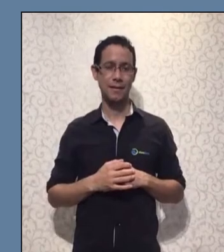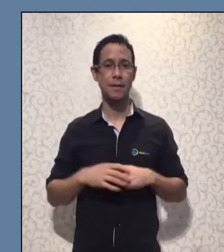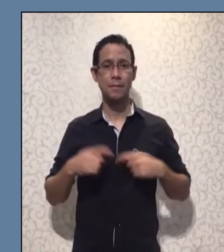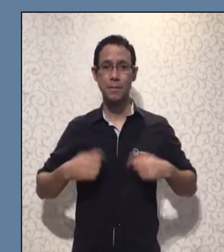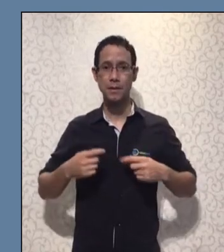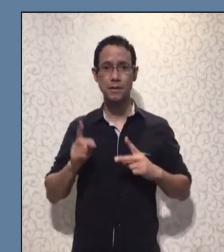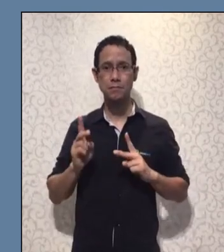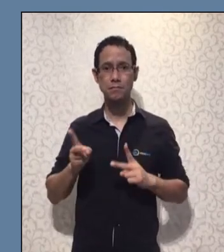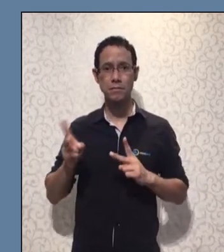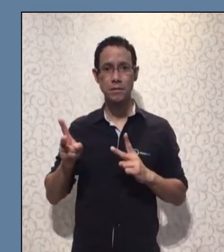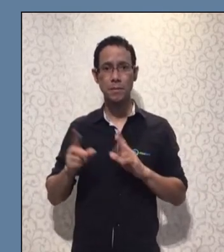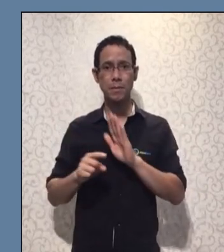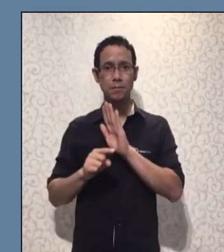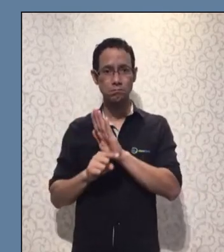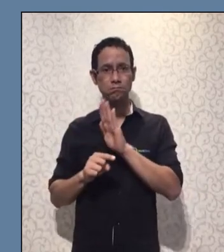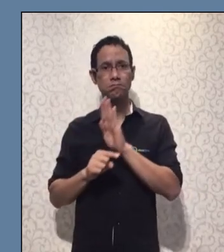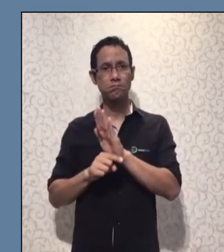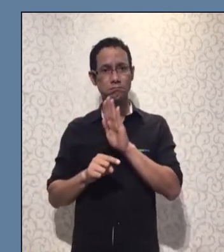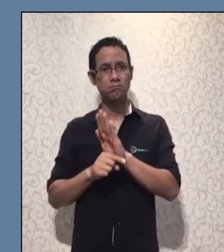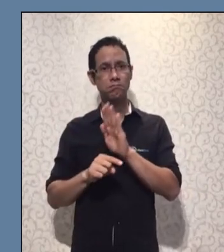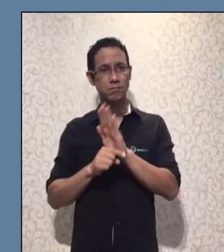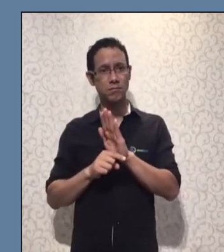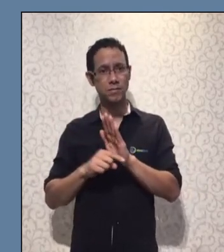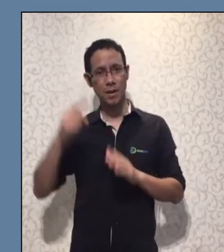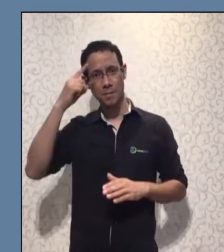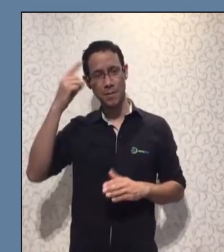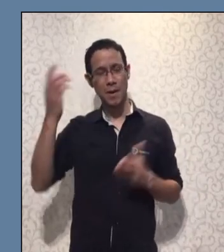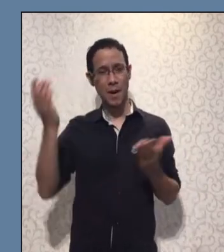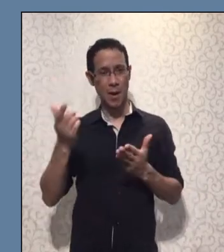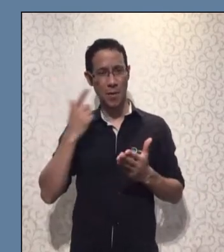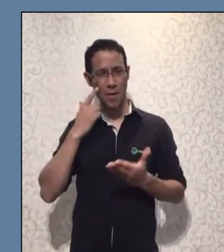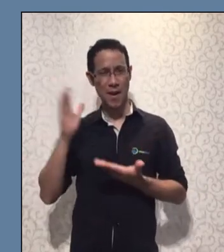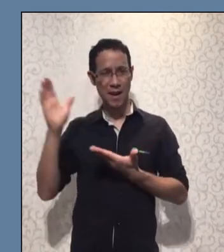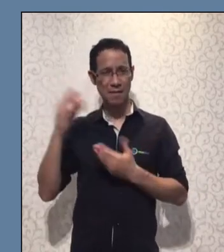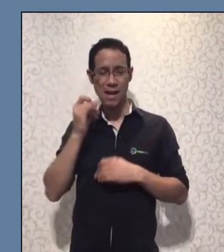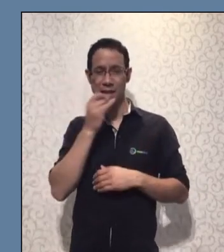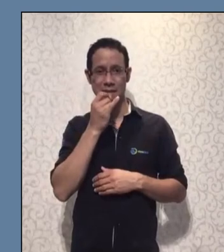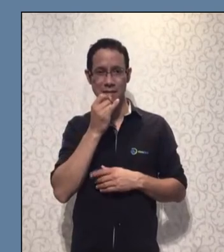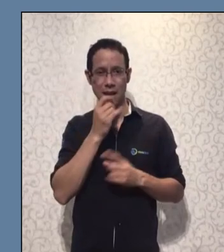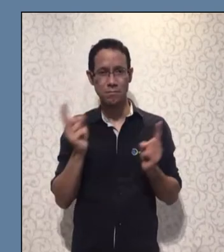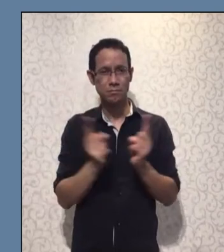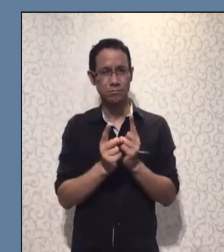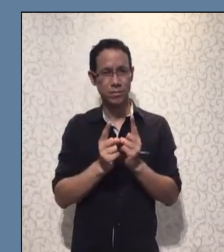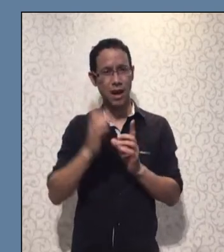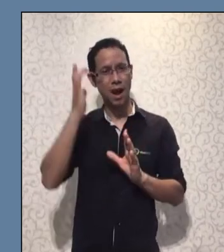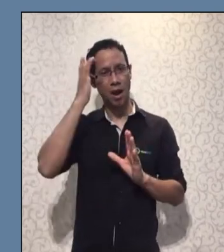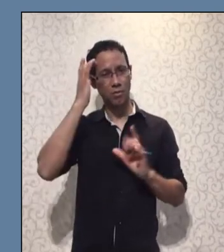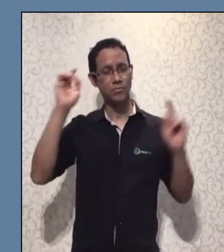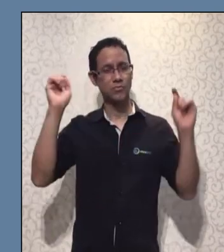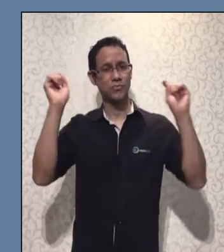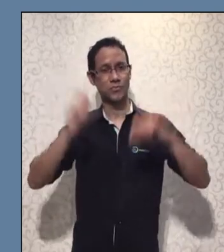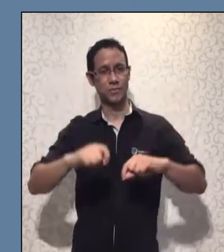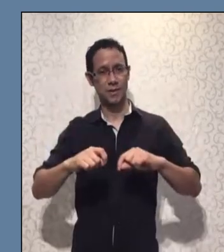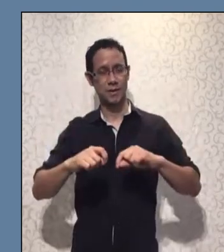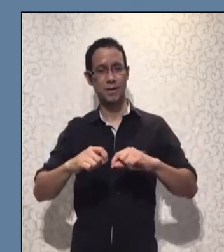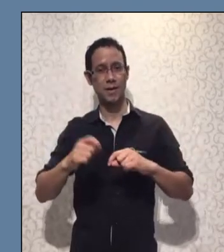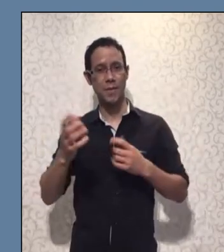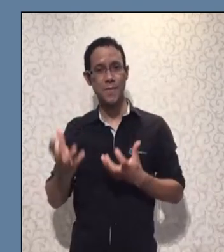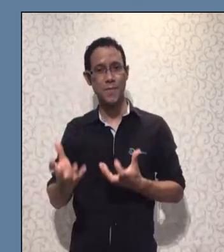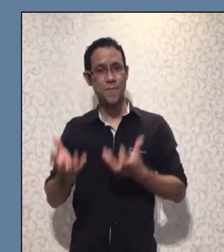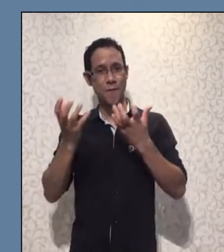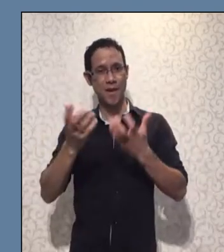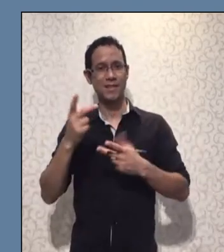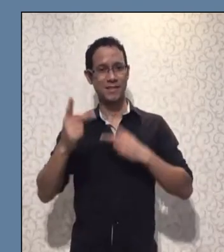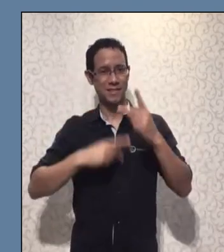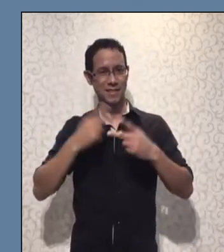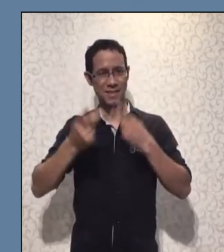serviço. O me ocorre agora, vou tentar dar um exemplo muito curto, que eu acho que vai reforça isso que a gente estava falando. Eu cheguei a